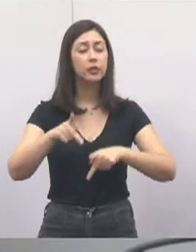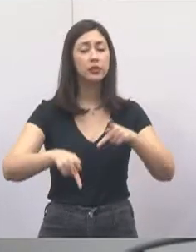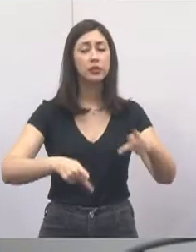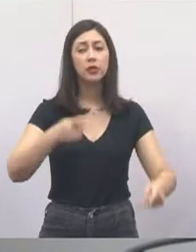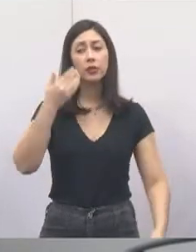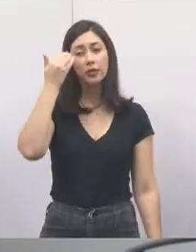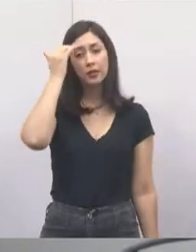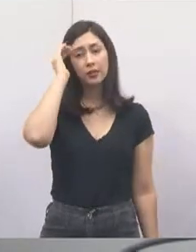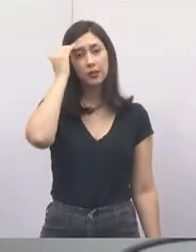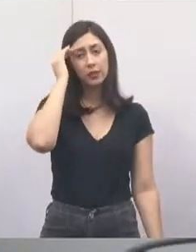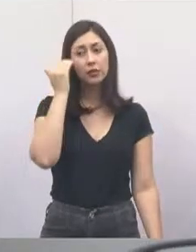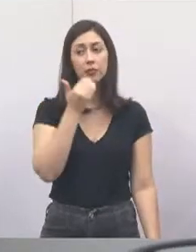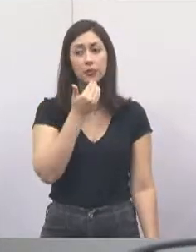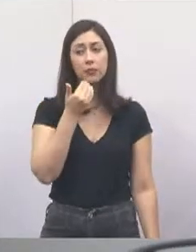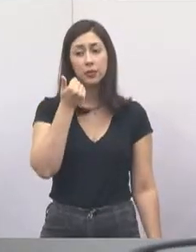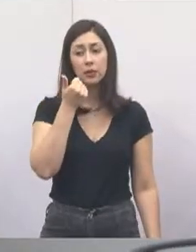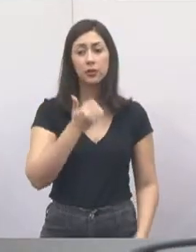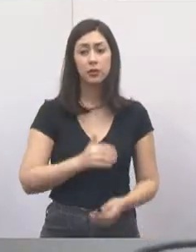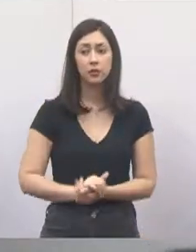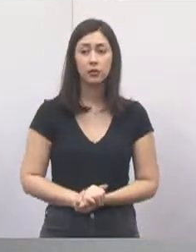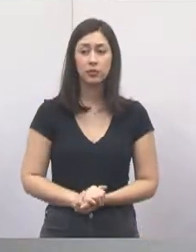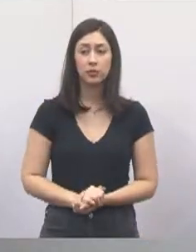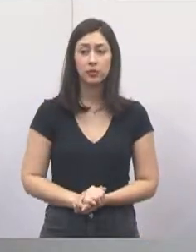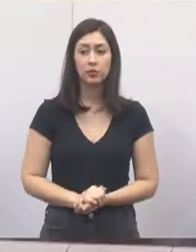de forma mais didática